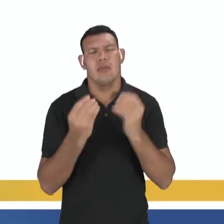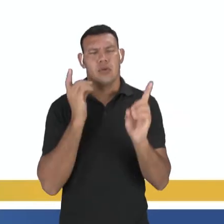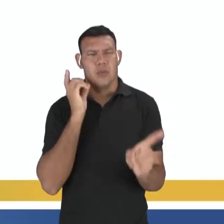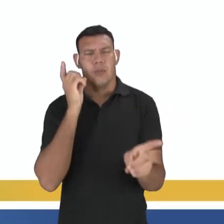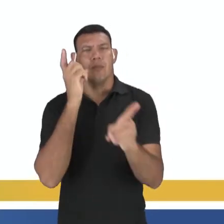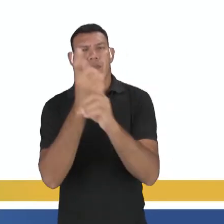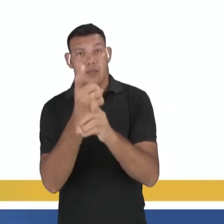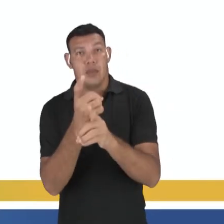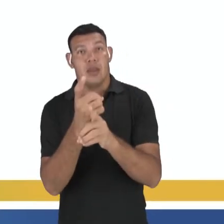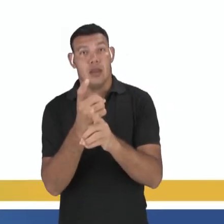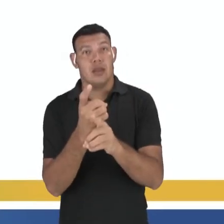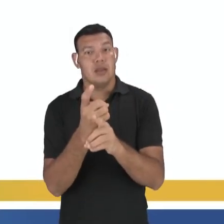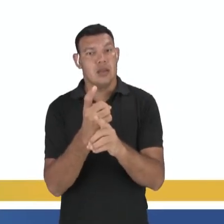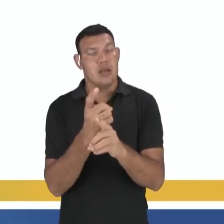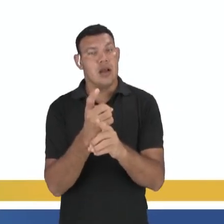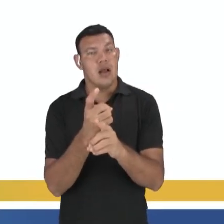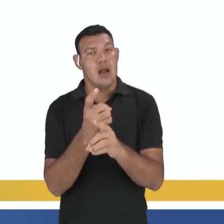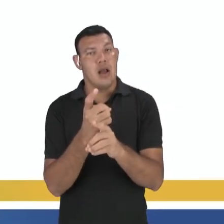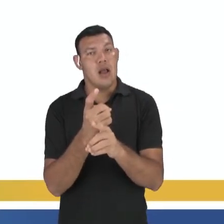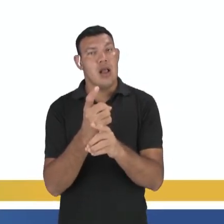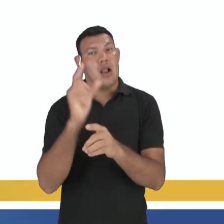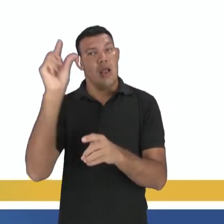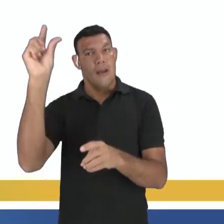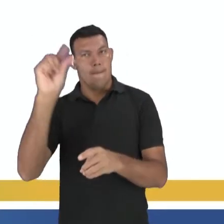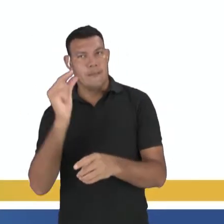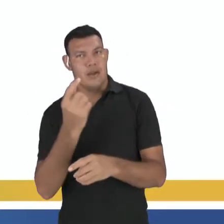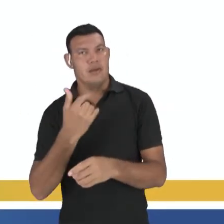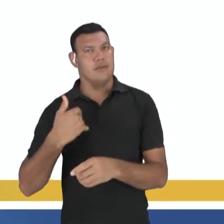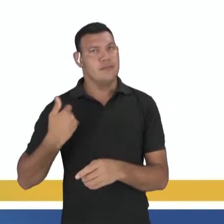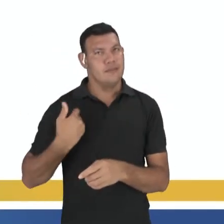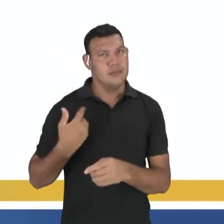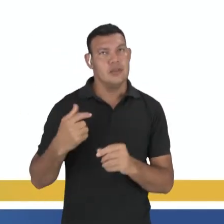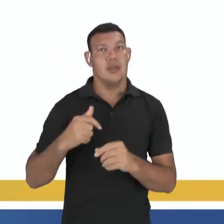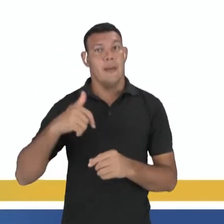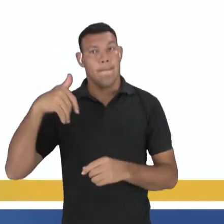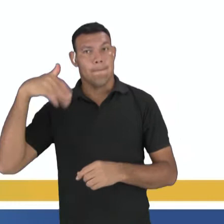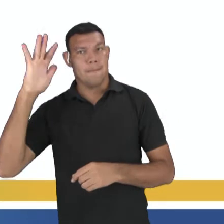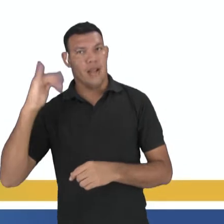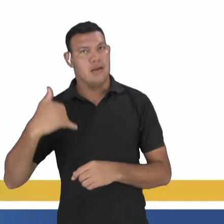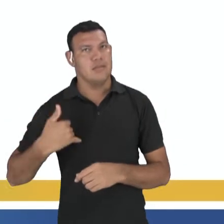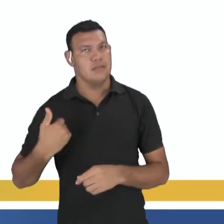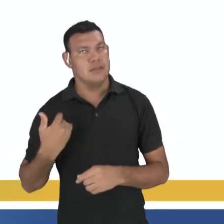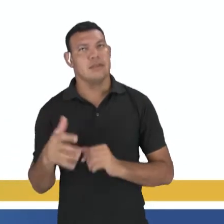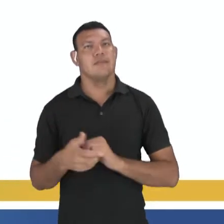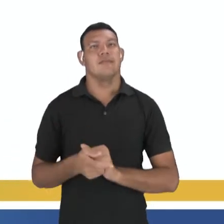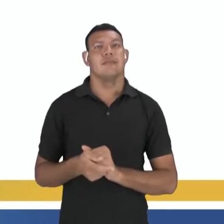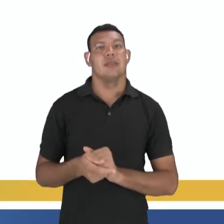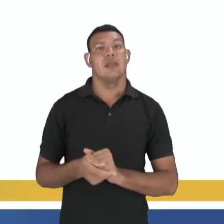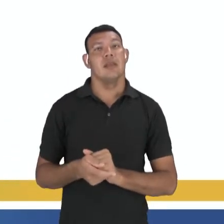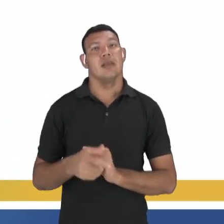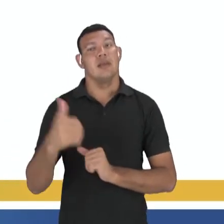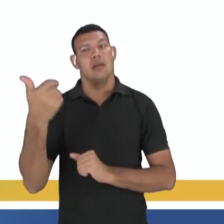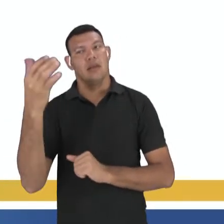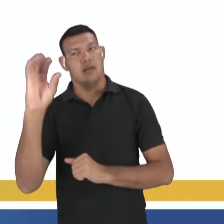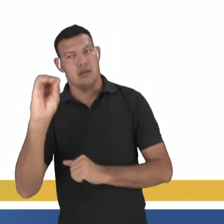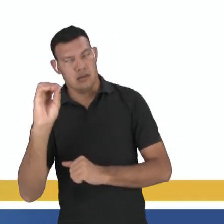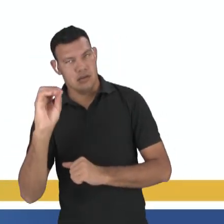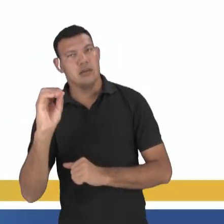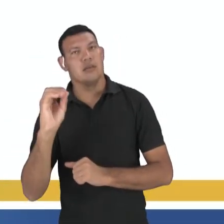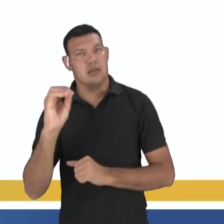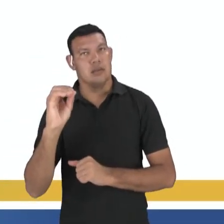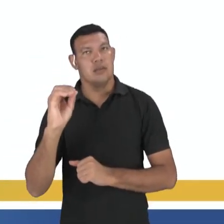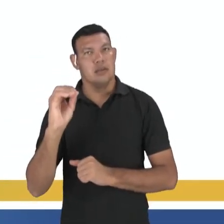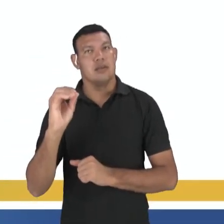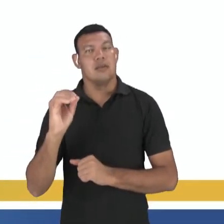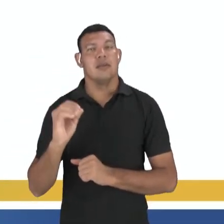eu olhar qual é a menor e qual é a maior. A menor idade é 10 e a maior é 17. Então, você já viu, né, que a